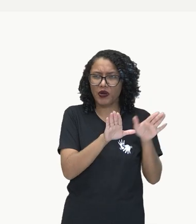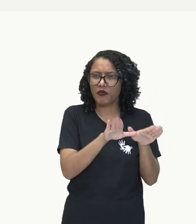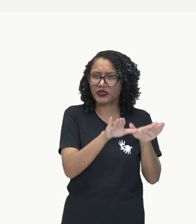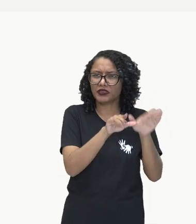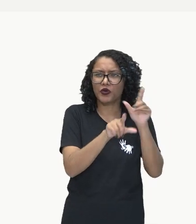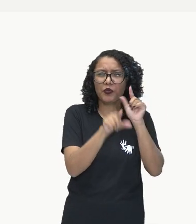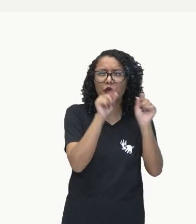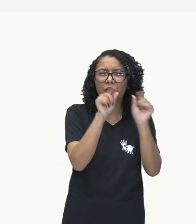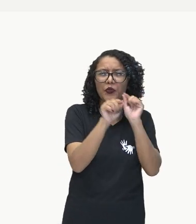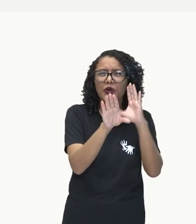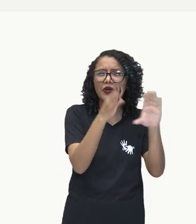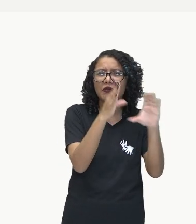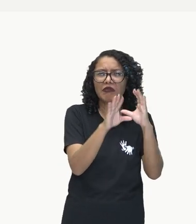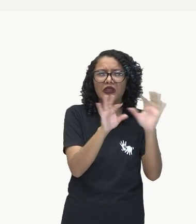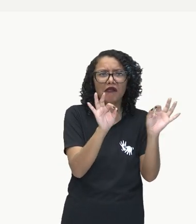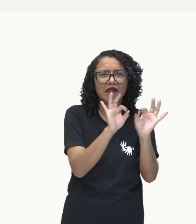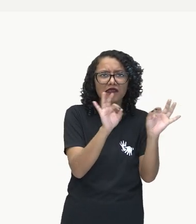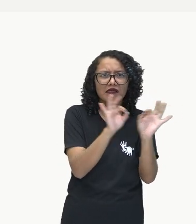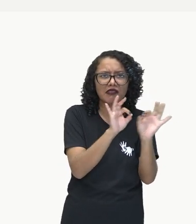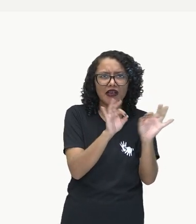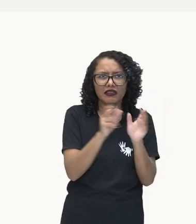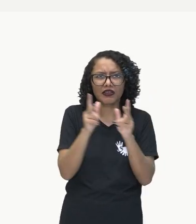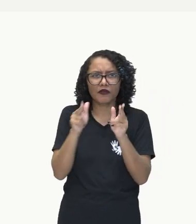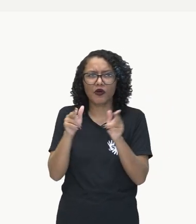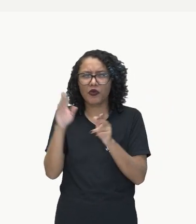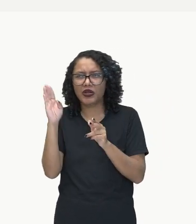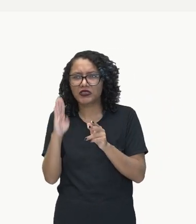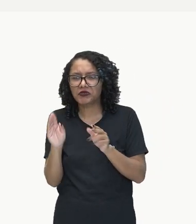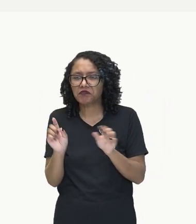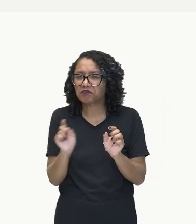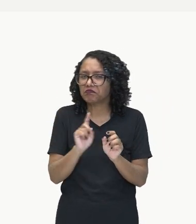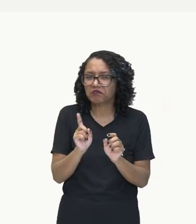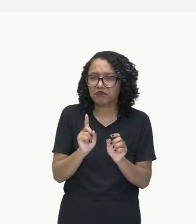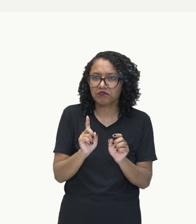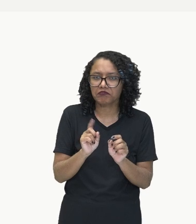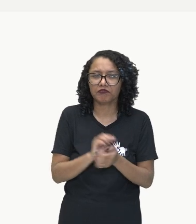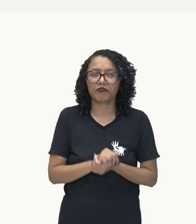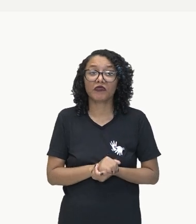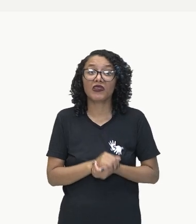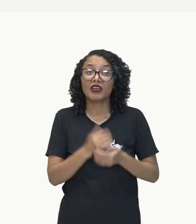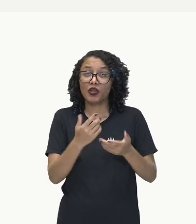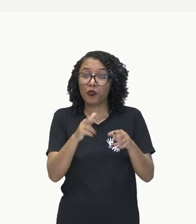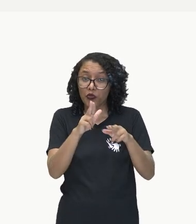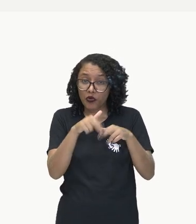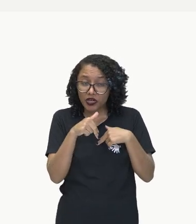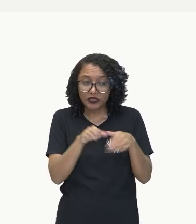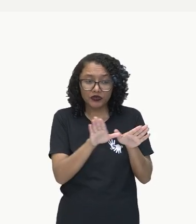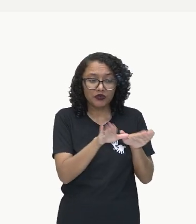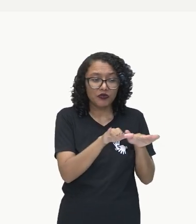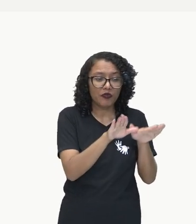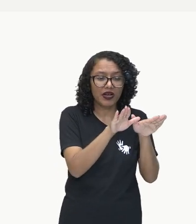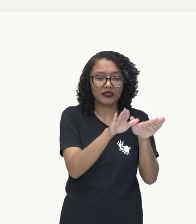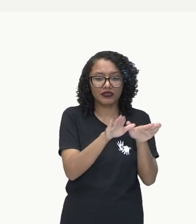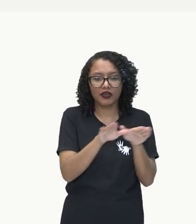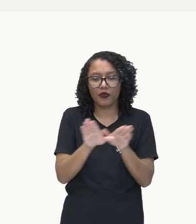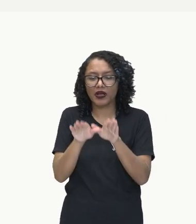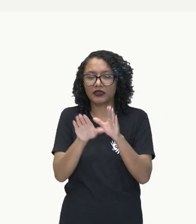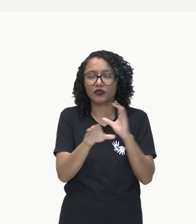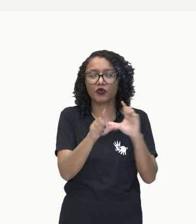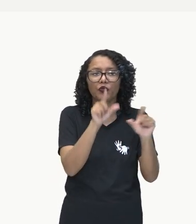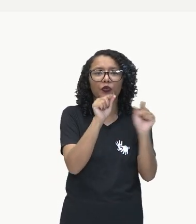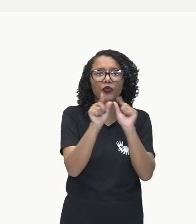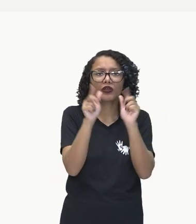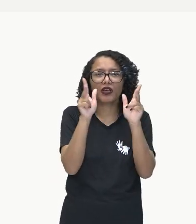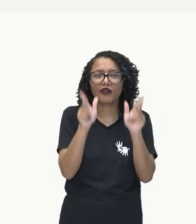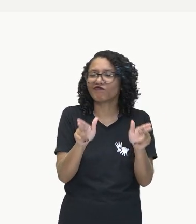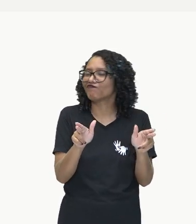na sua terra natal, que é o Brasil. Então, as aves que aqui gorjeiam não gorjeiam como lá. E eu já quero